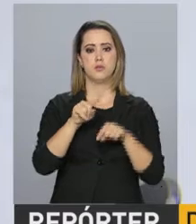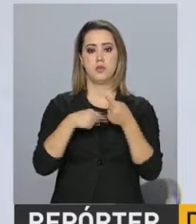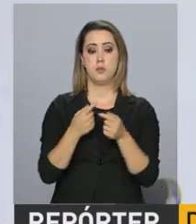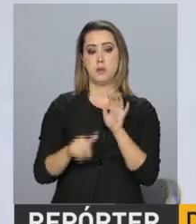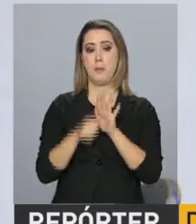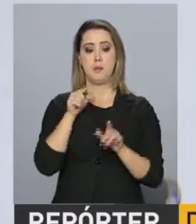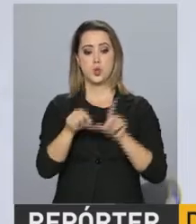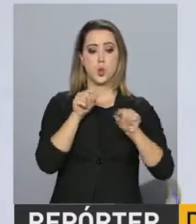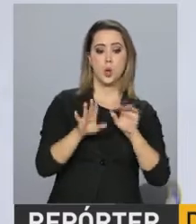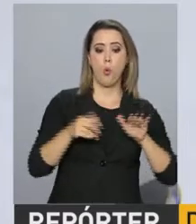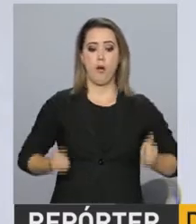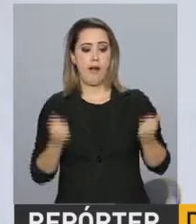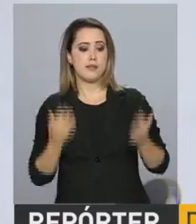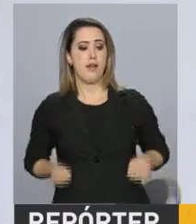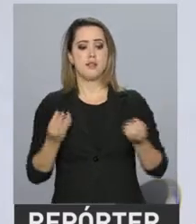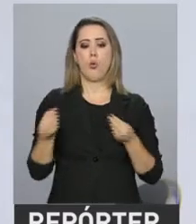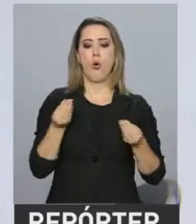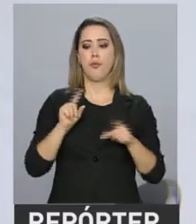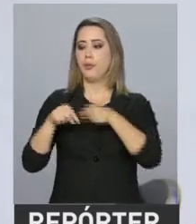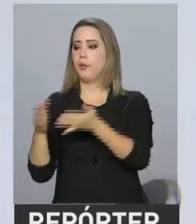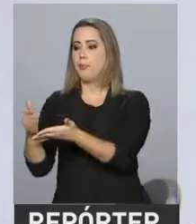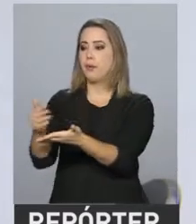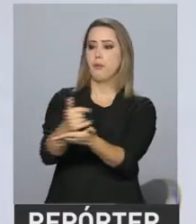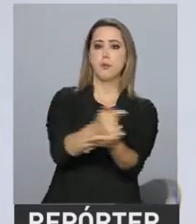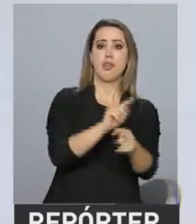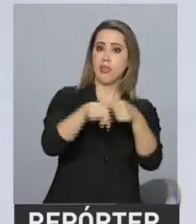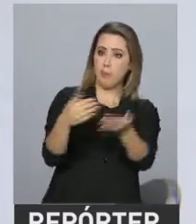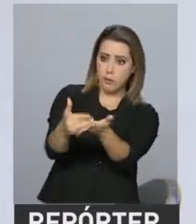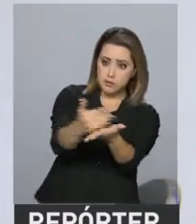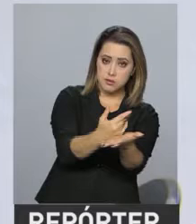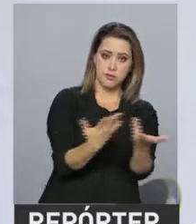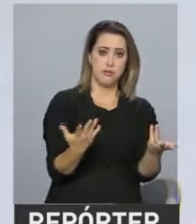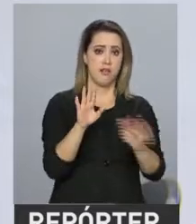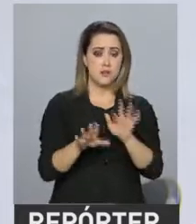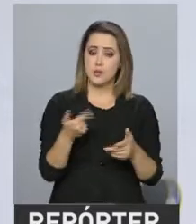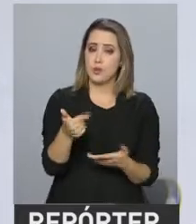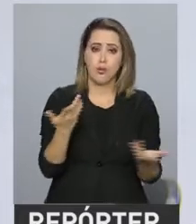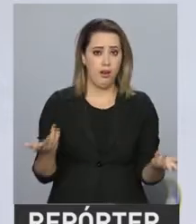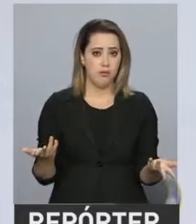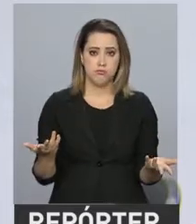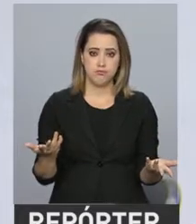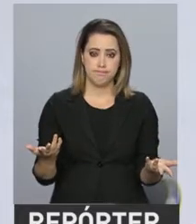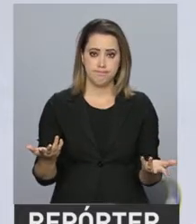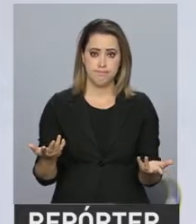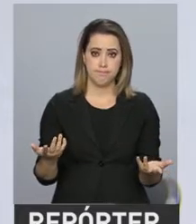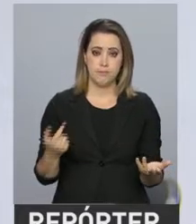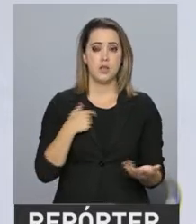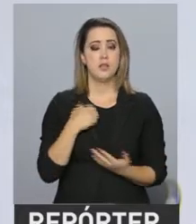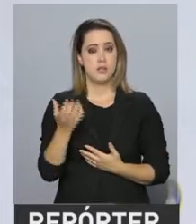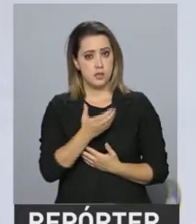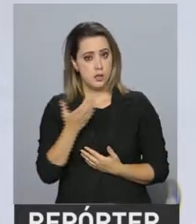vamos atrás de arrumar as receitas nem sempre existentes e eu queria